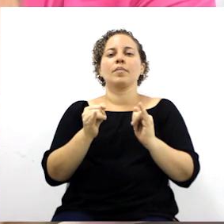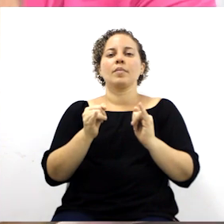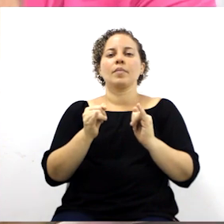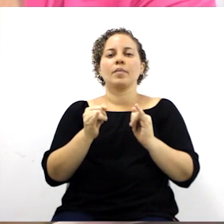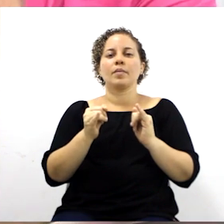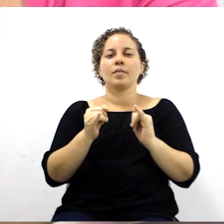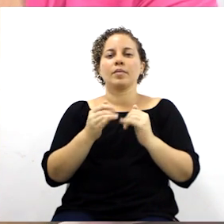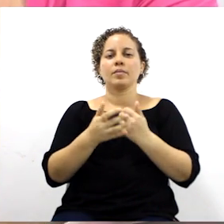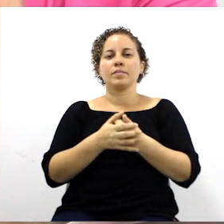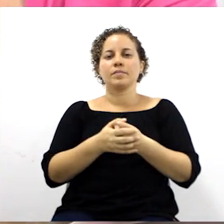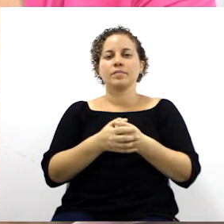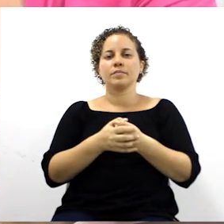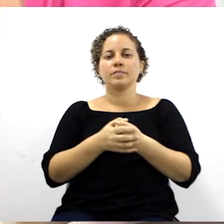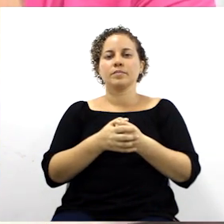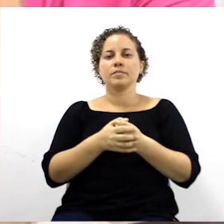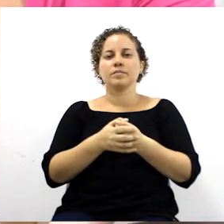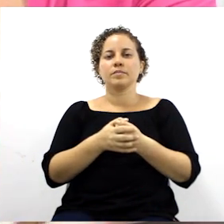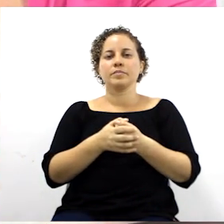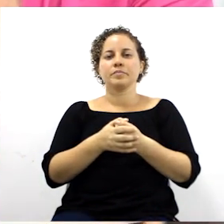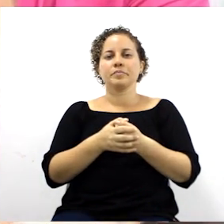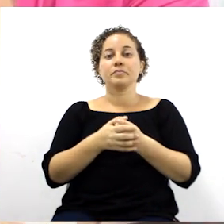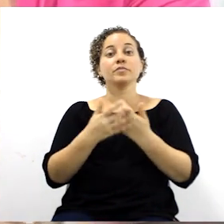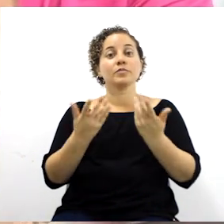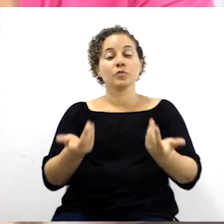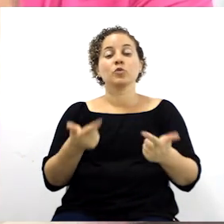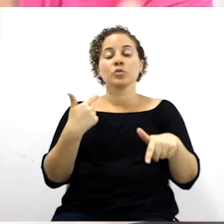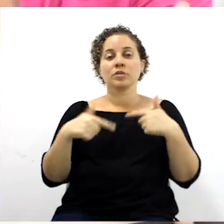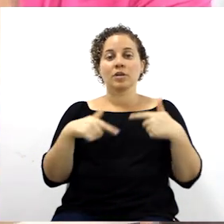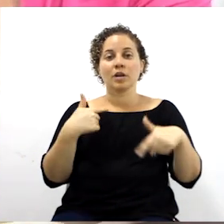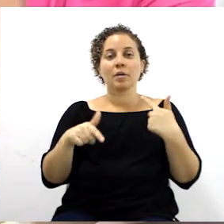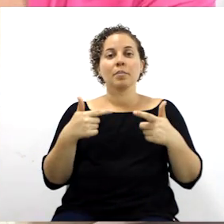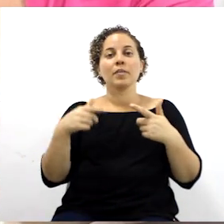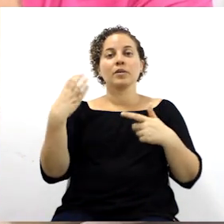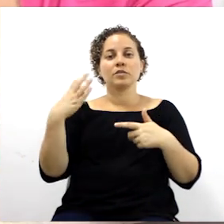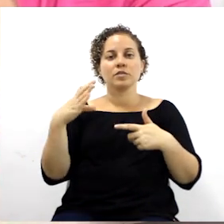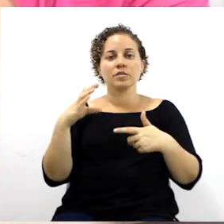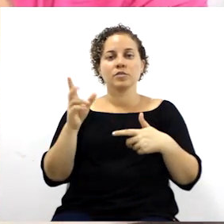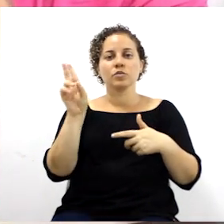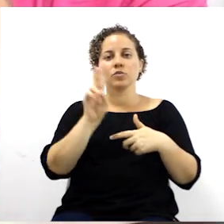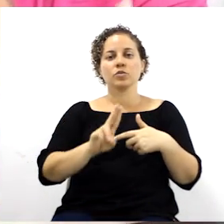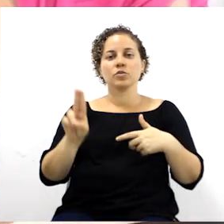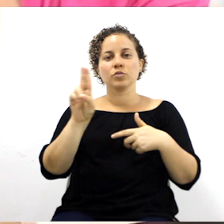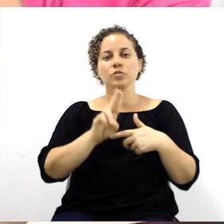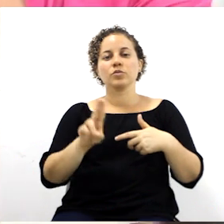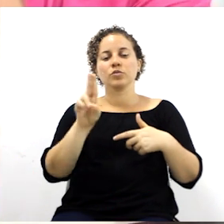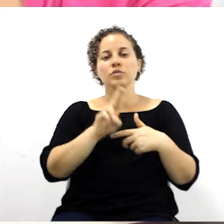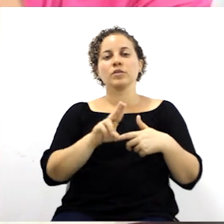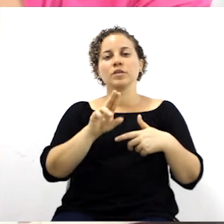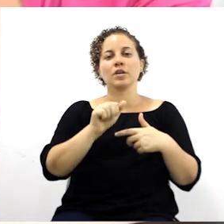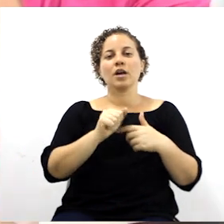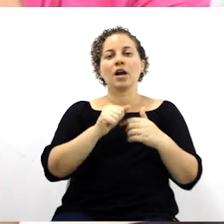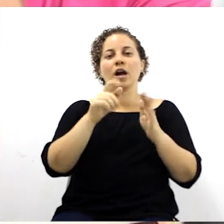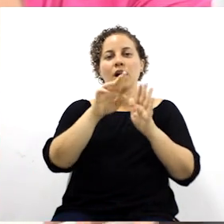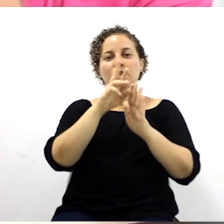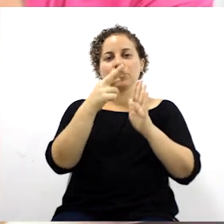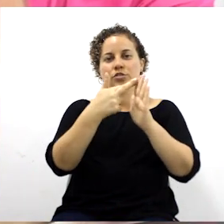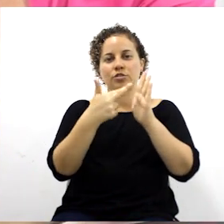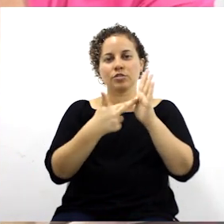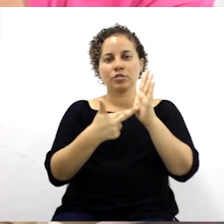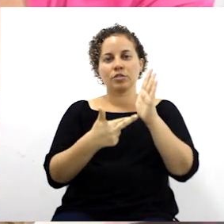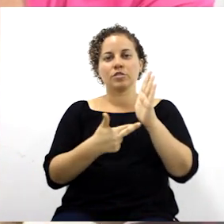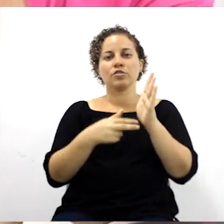enfim, quanto a um trabalho científico que ele quer fazer, ele quer utilizar as normas da ABNT, ele precisa ter